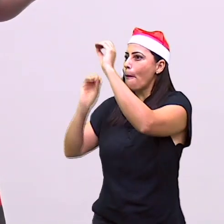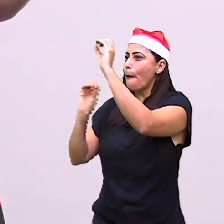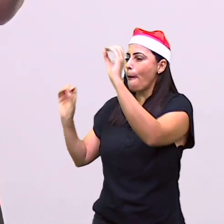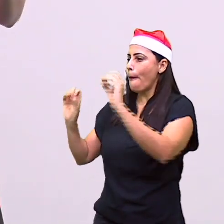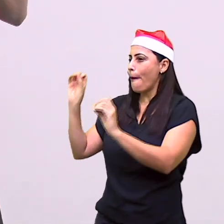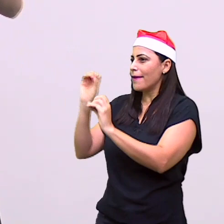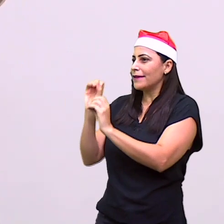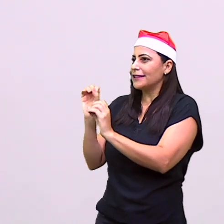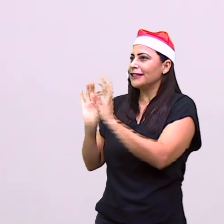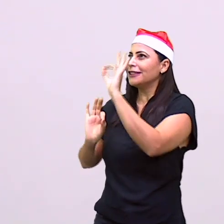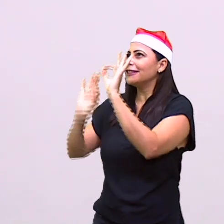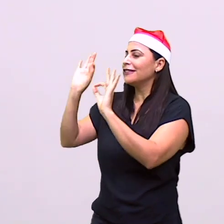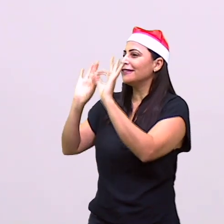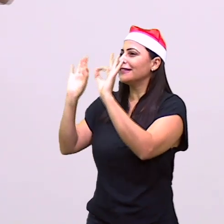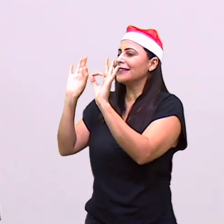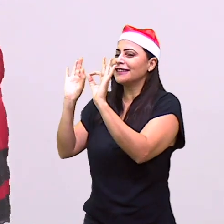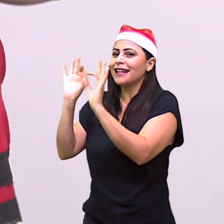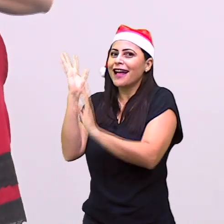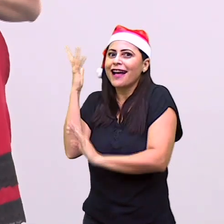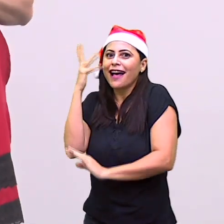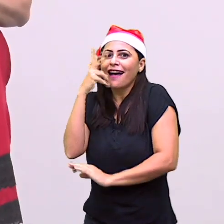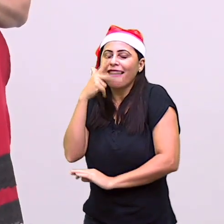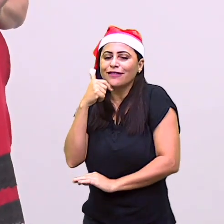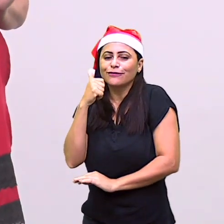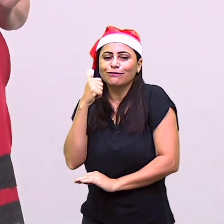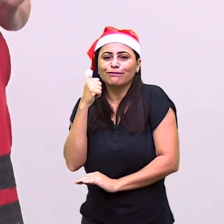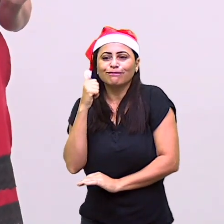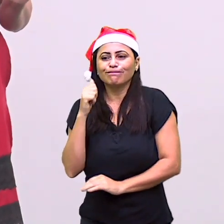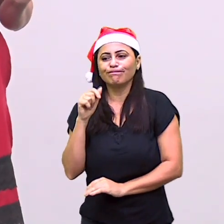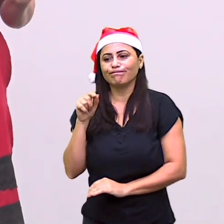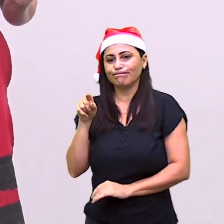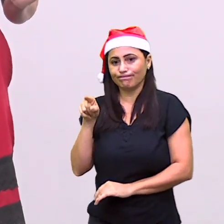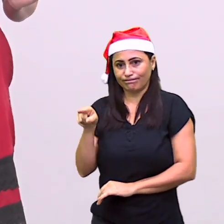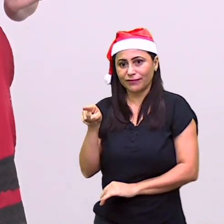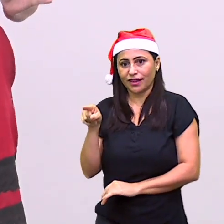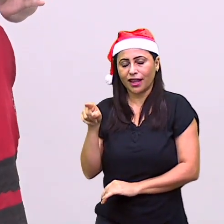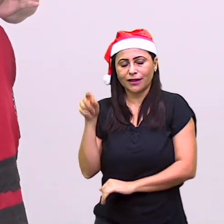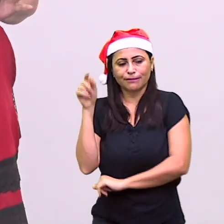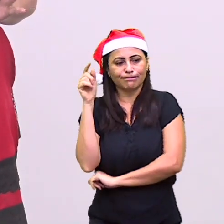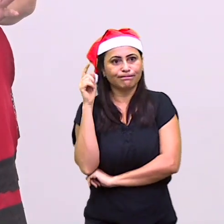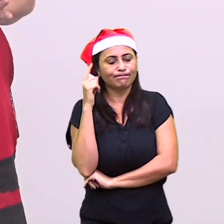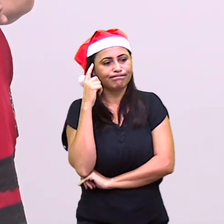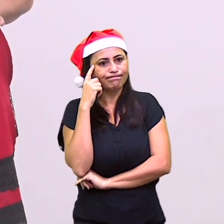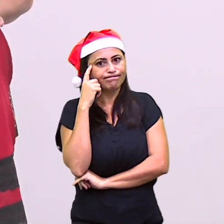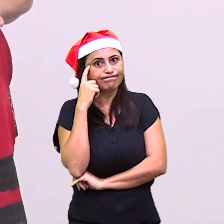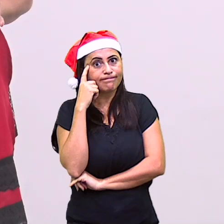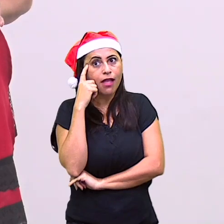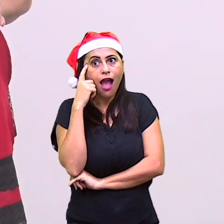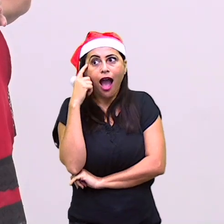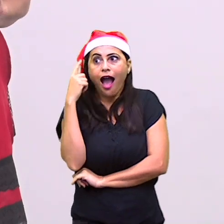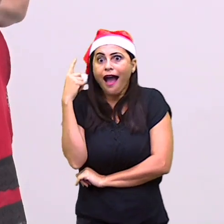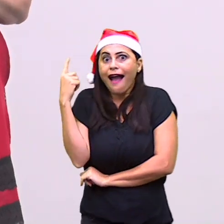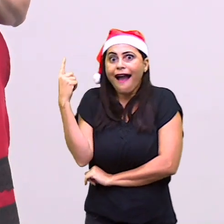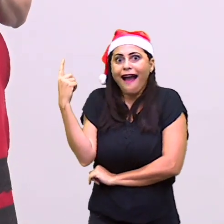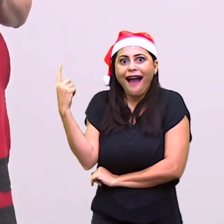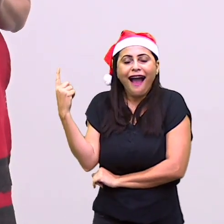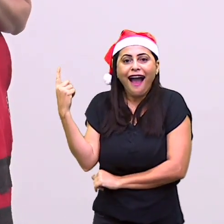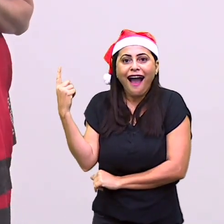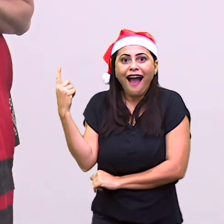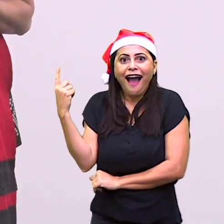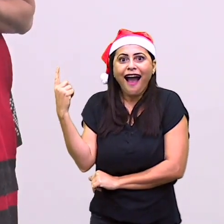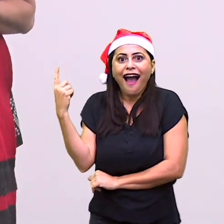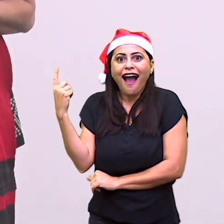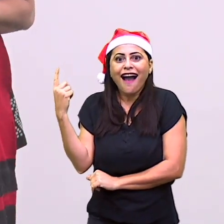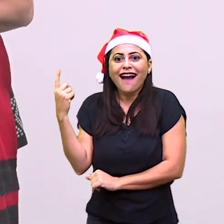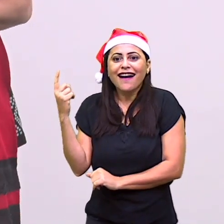linda. E Beto parou e teve uma ideia. Ele